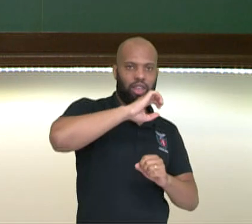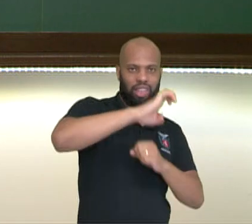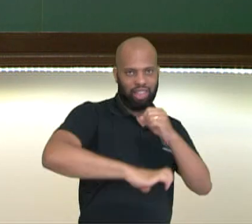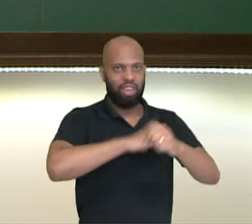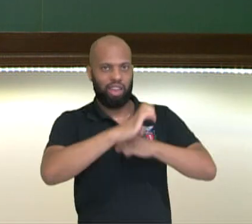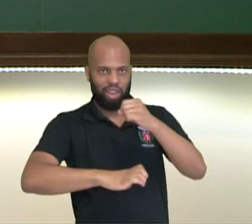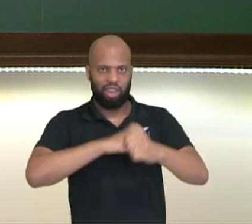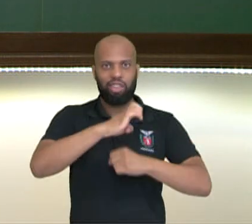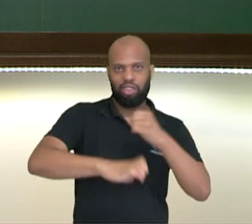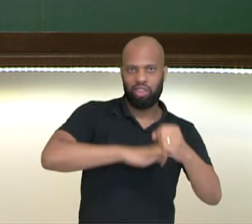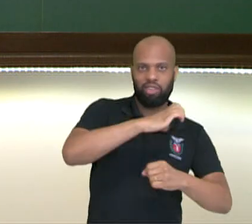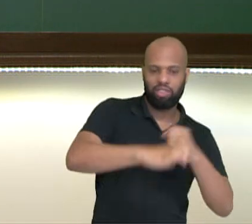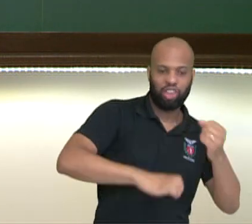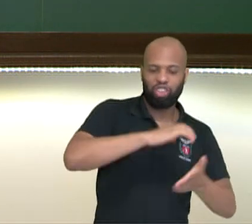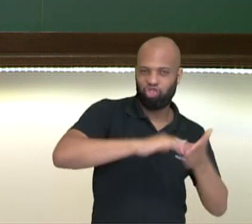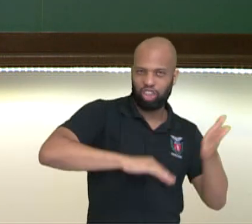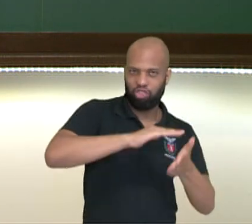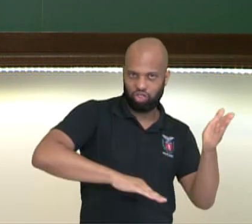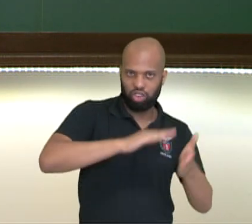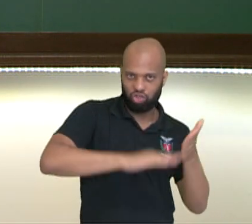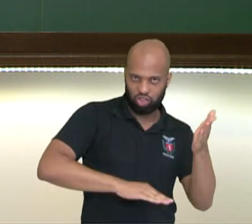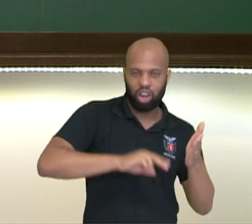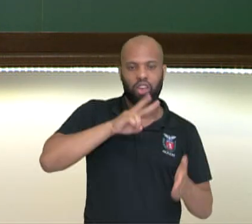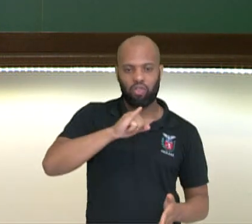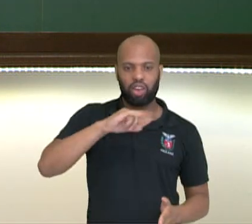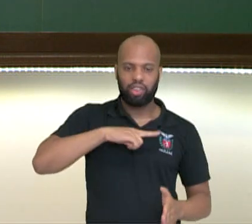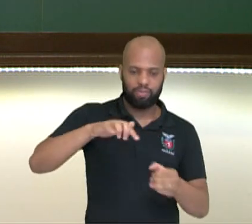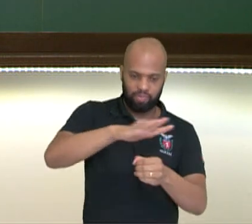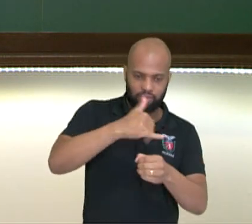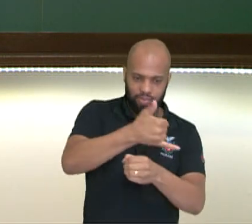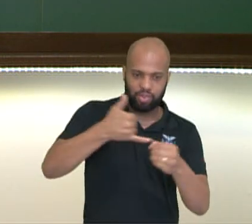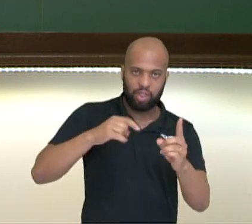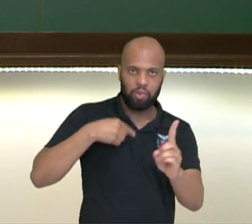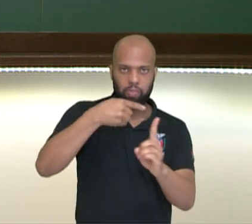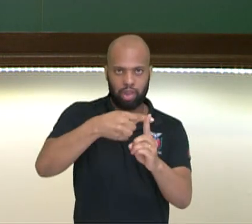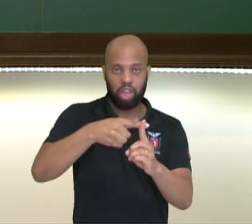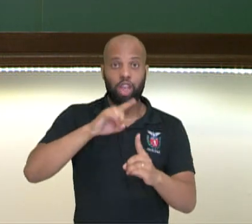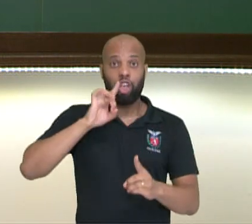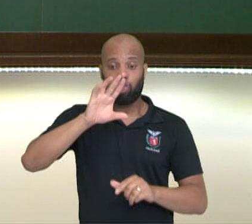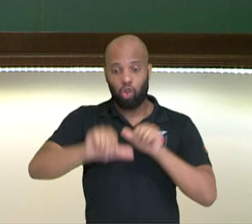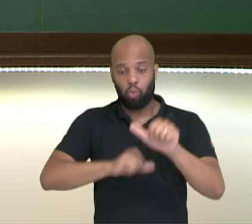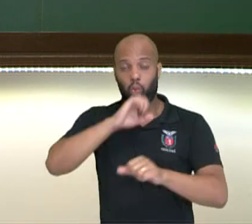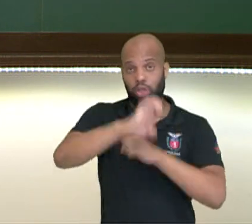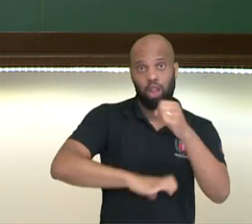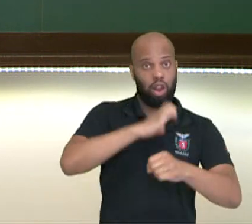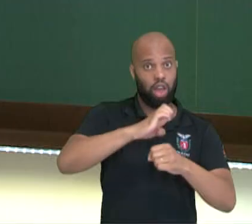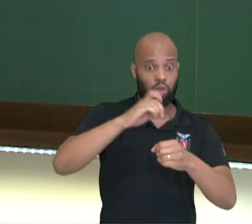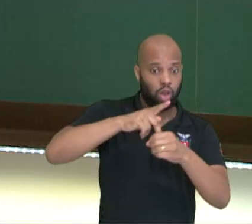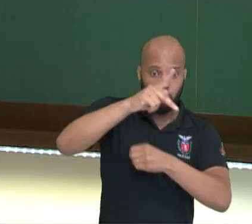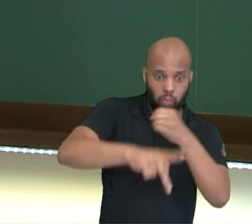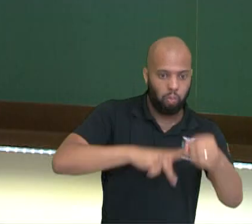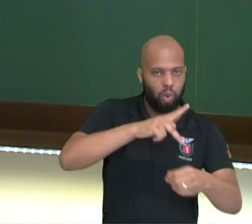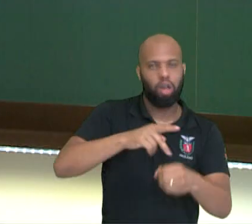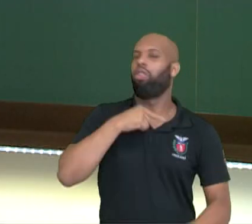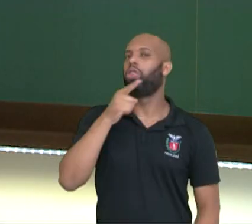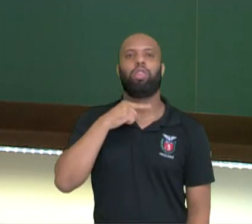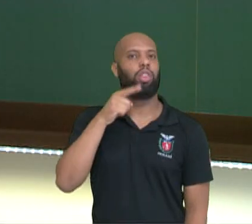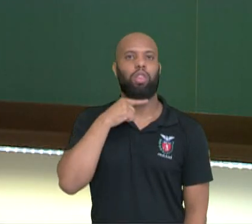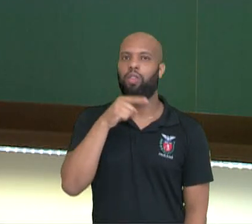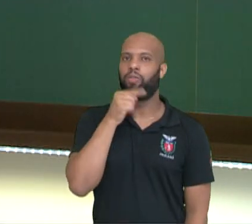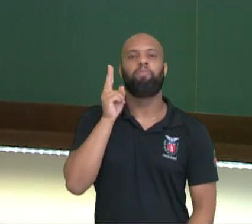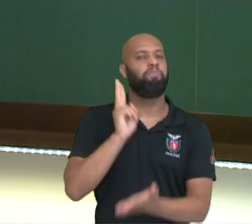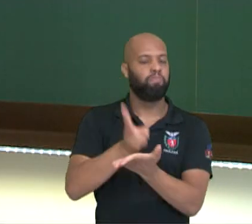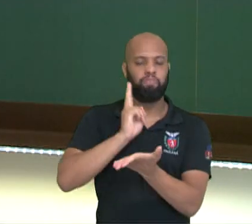seria deixar esse corpo positivo, reduzir os elétrons. Eu só mexo na quantidade de elétrons, eu não consigo mexer na quantidade de prótons,